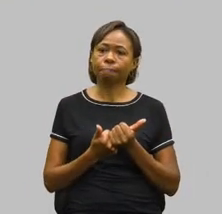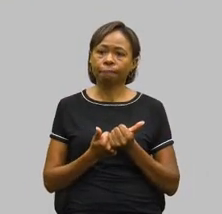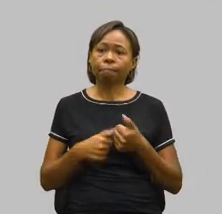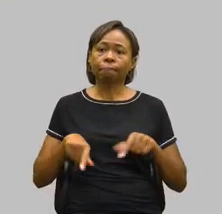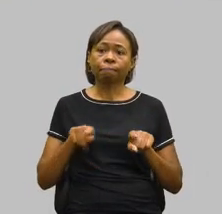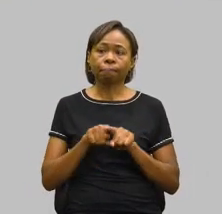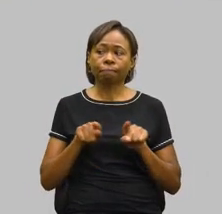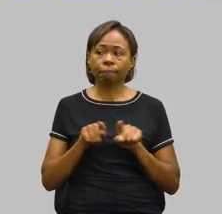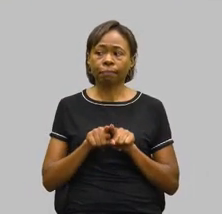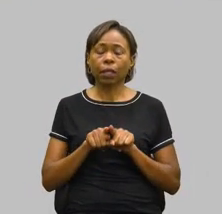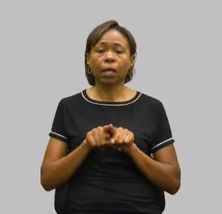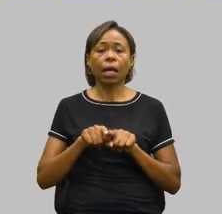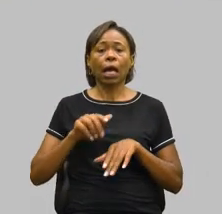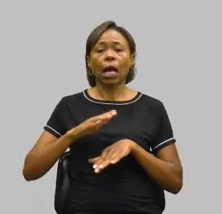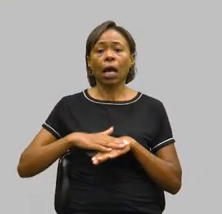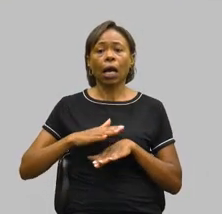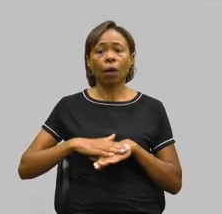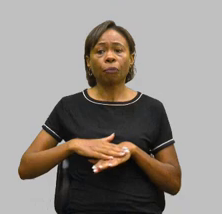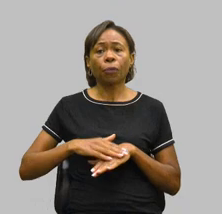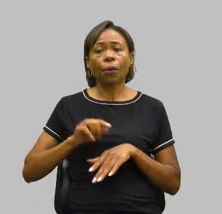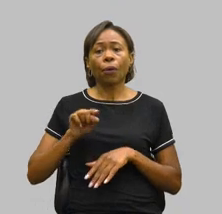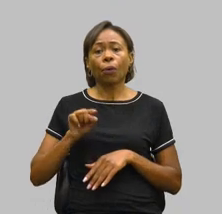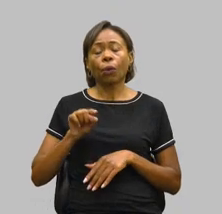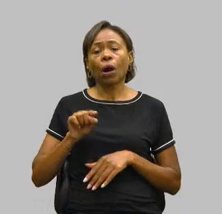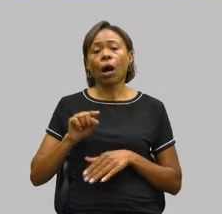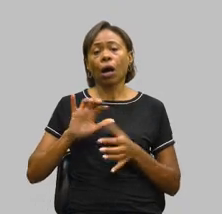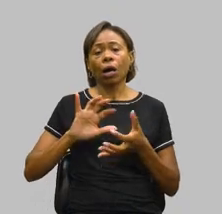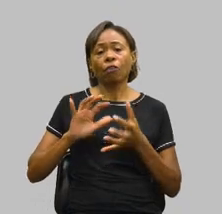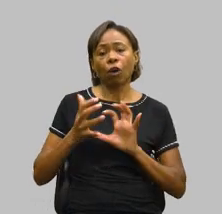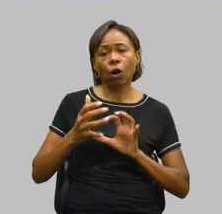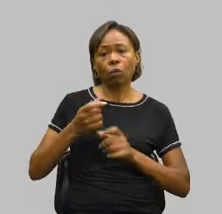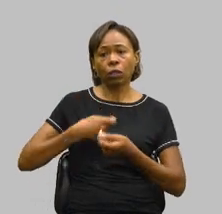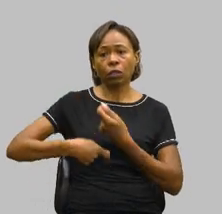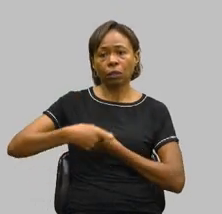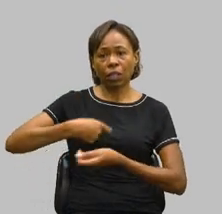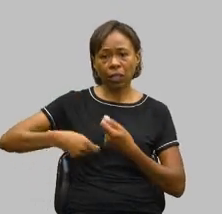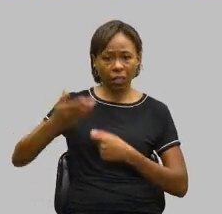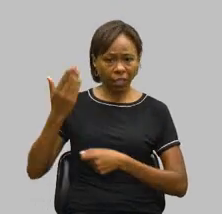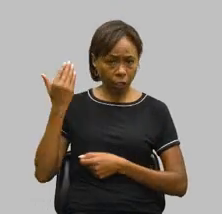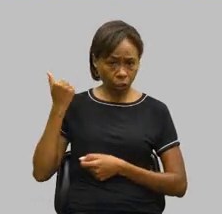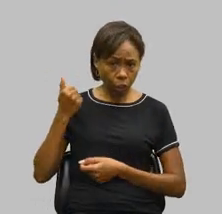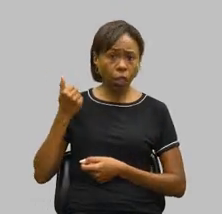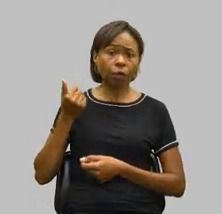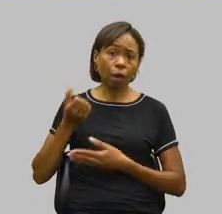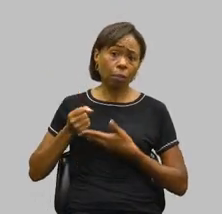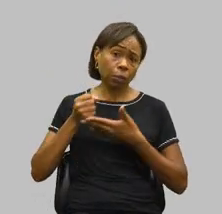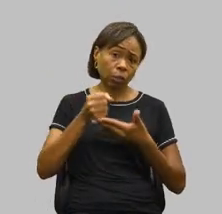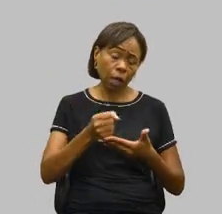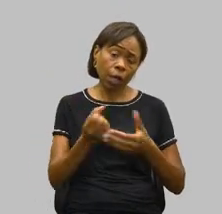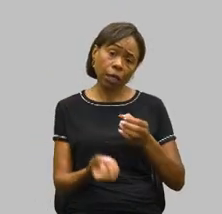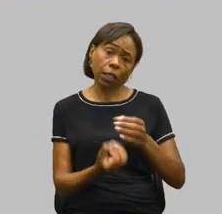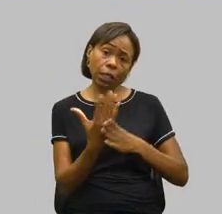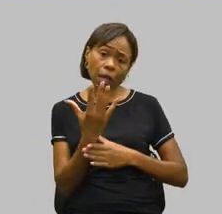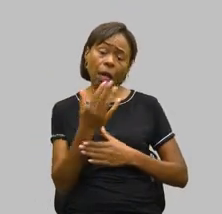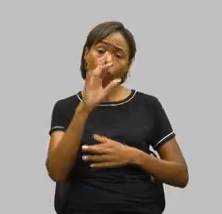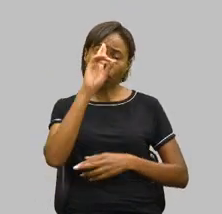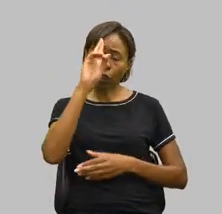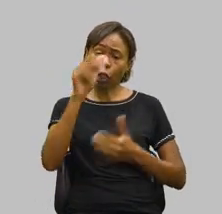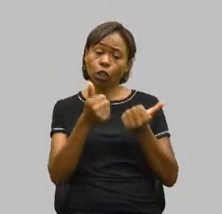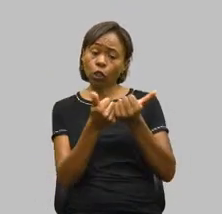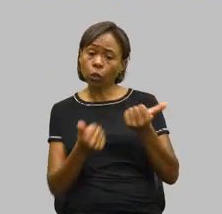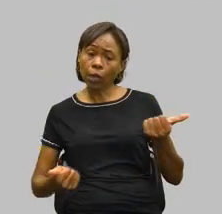forma a própria eh reforma administrativa ela veio para criar uma Diretoria de apoio a esses órgãos